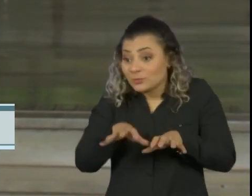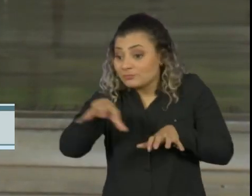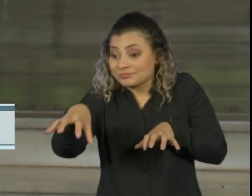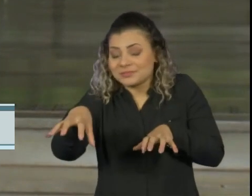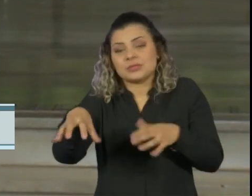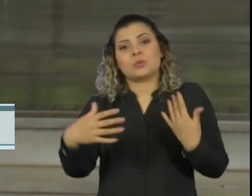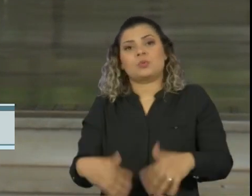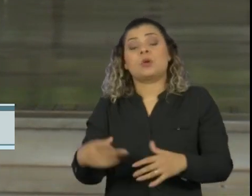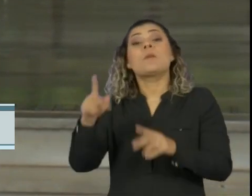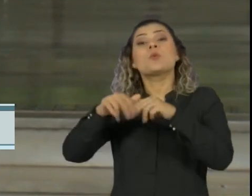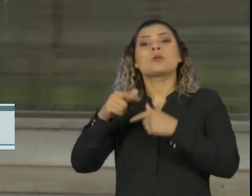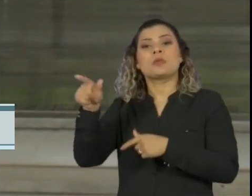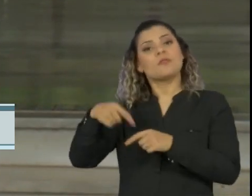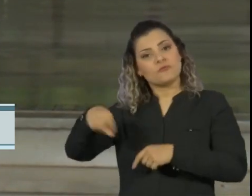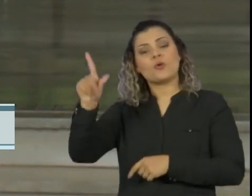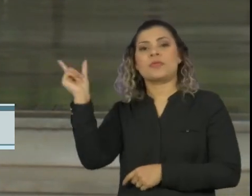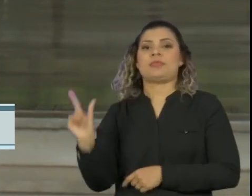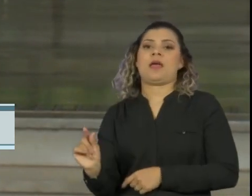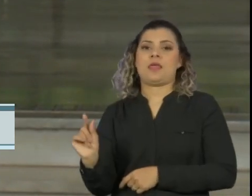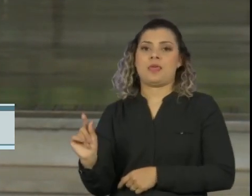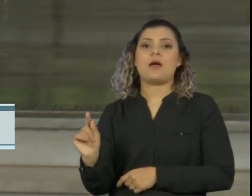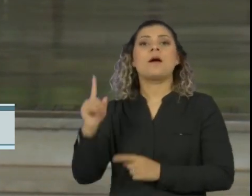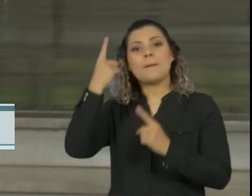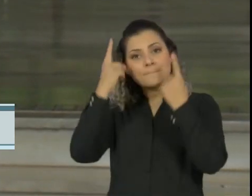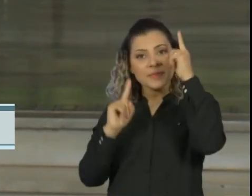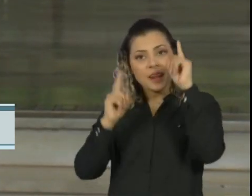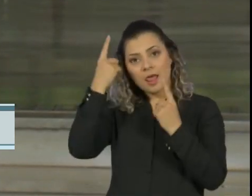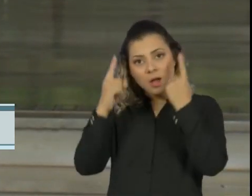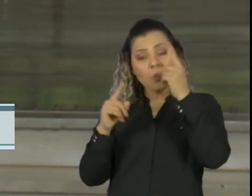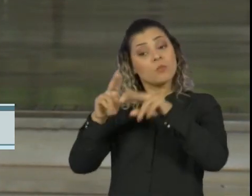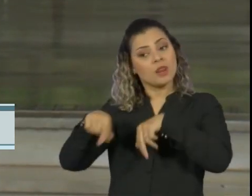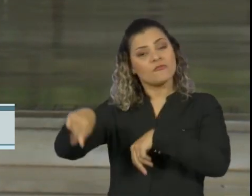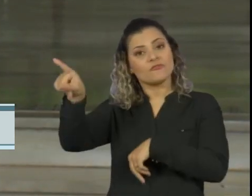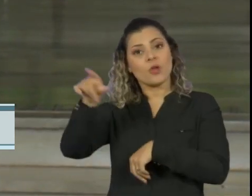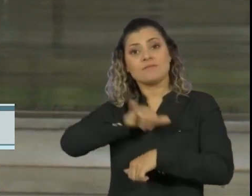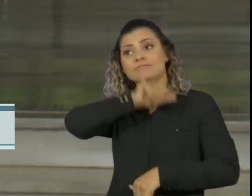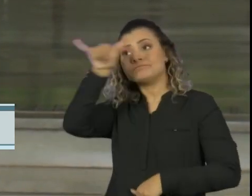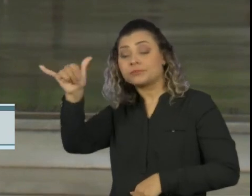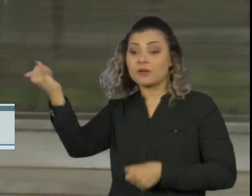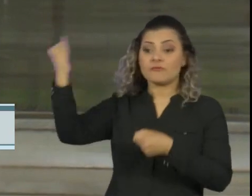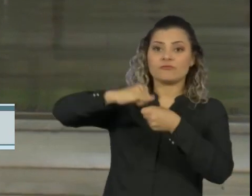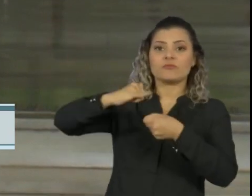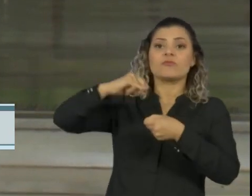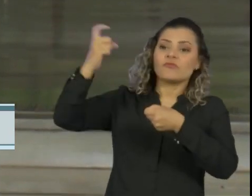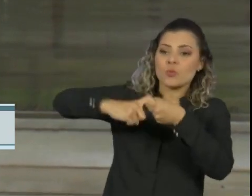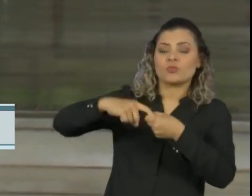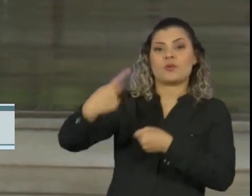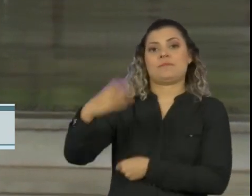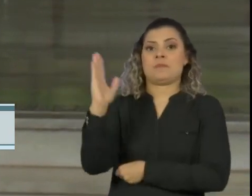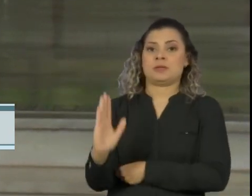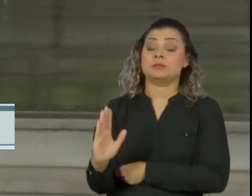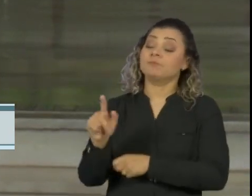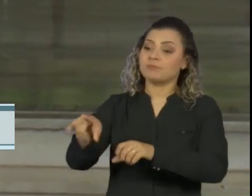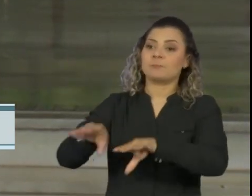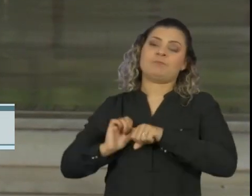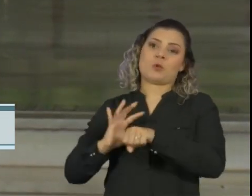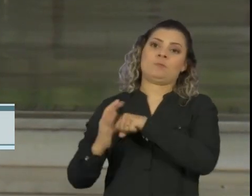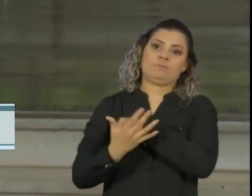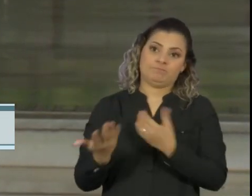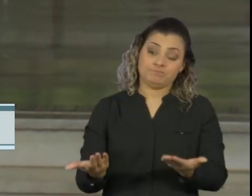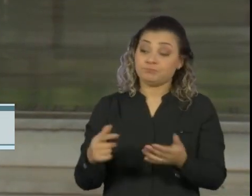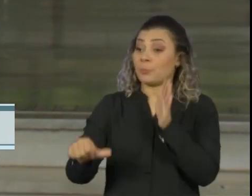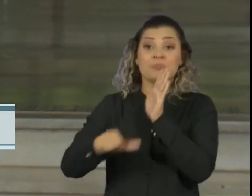de Milão, na Itália. Naquela manhã, o Hospital Albert Einstein fez o comunicado de que aquela pessoa estava com o Covid-19.